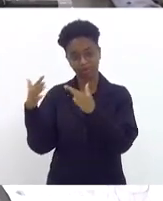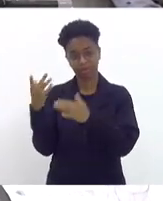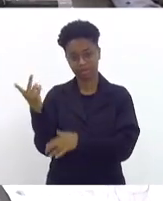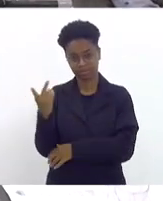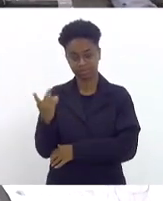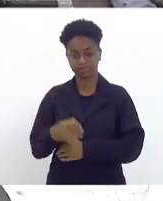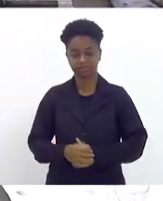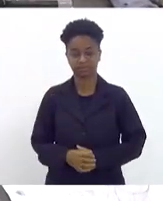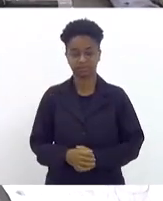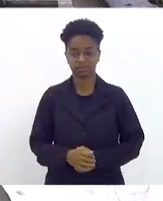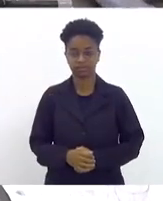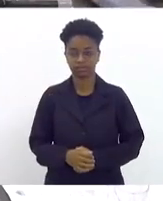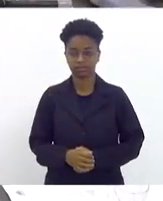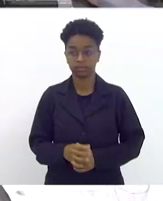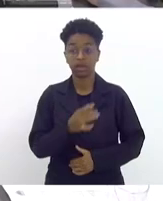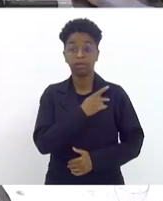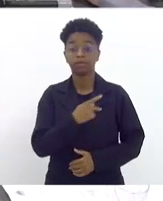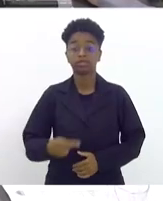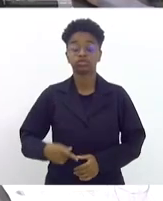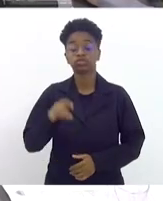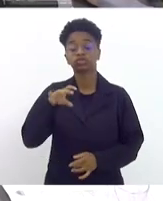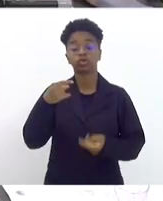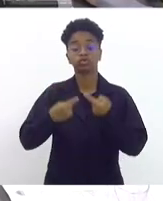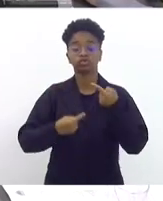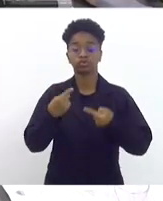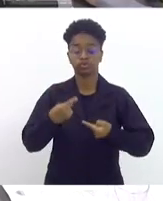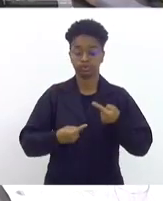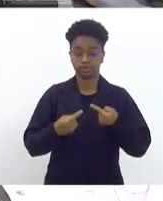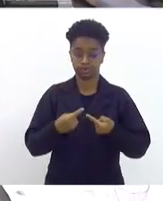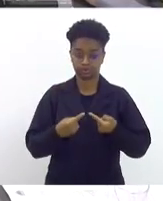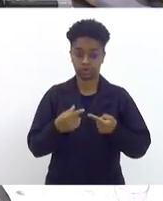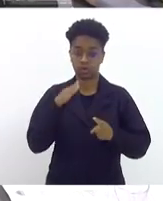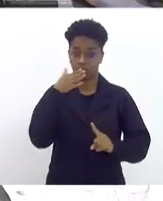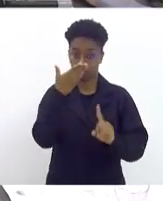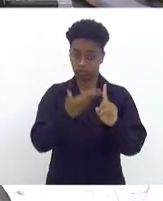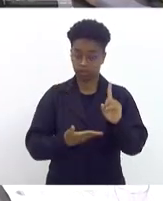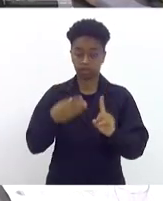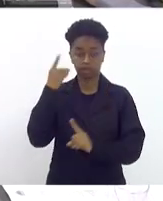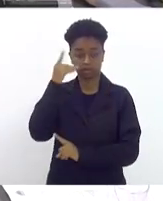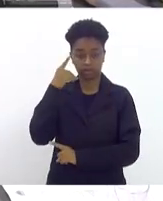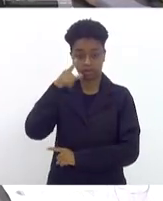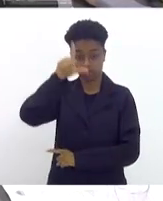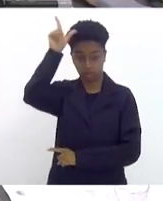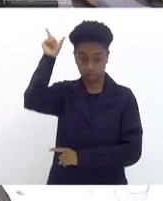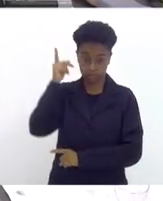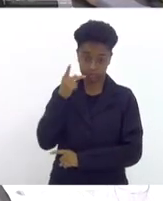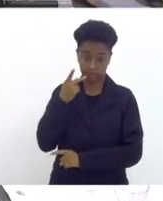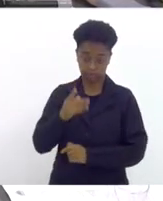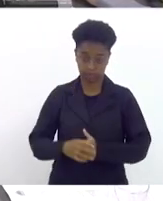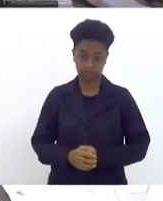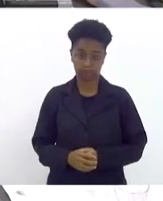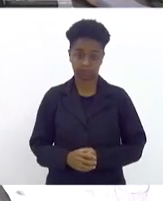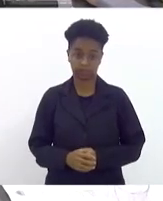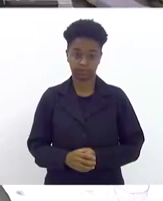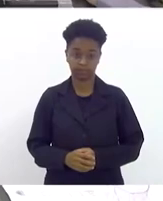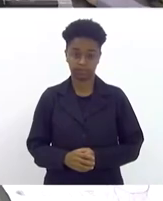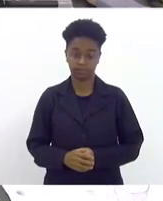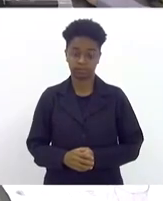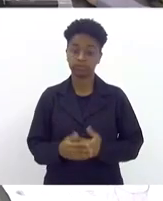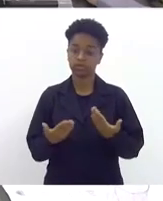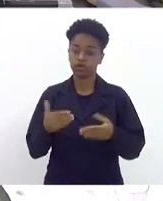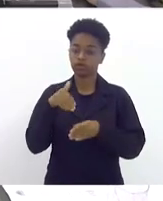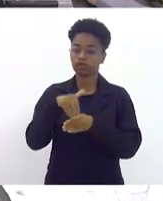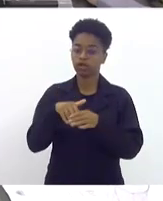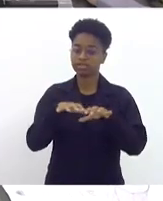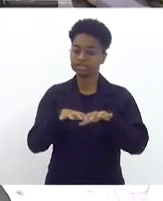laroni pela gentileza Deputado em homenagem ao Deputado Luiz Paulo o